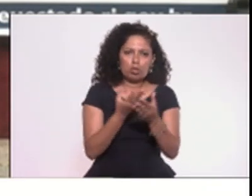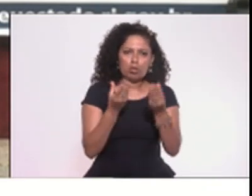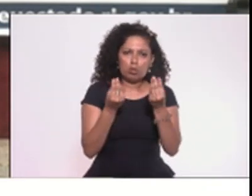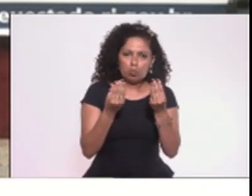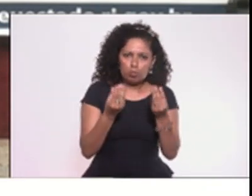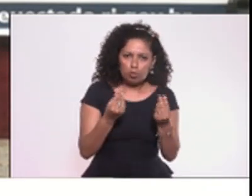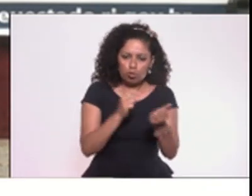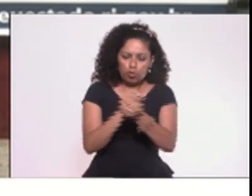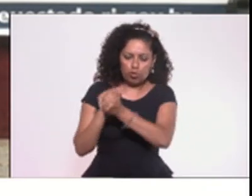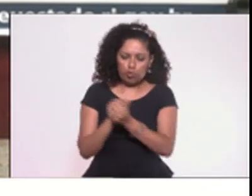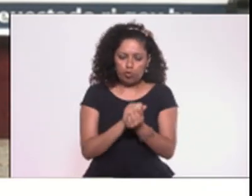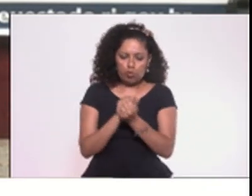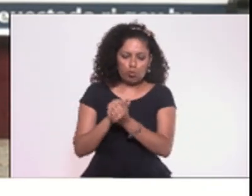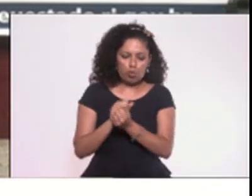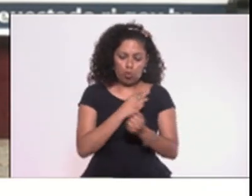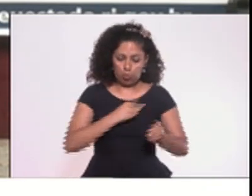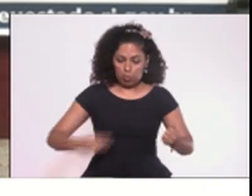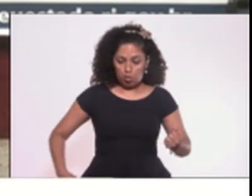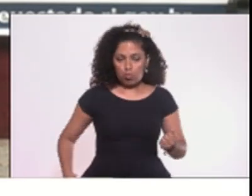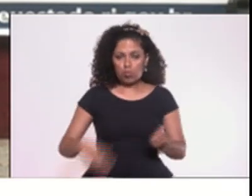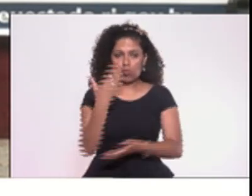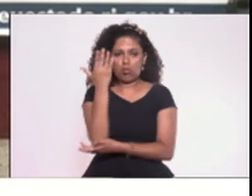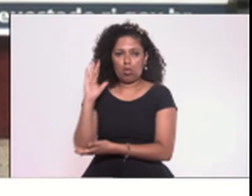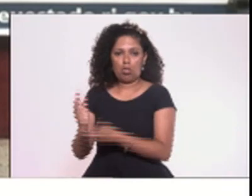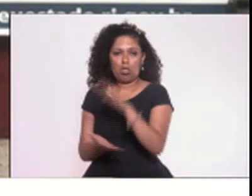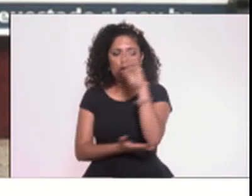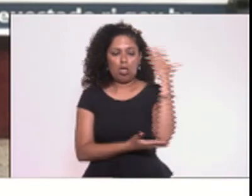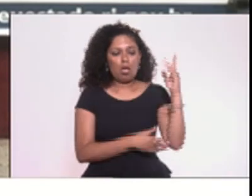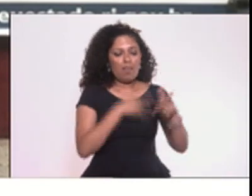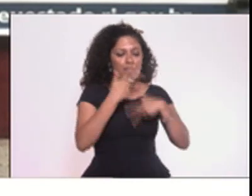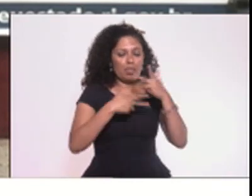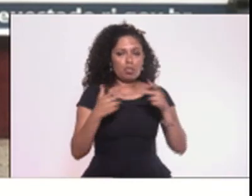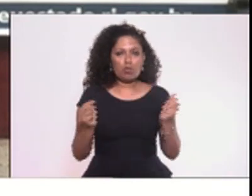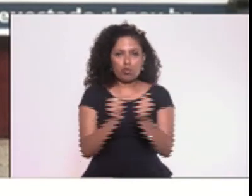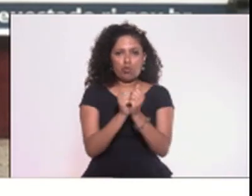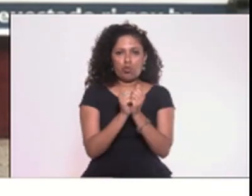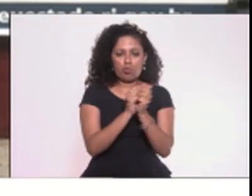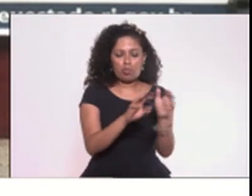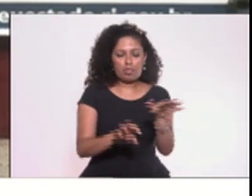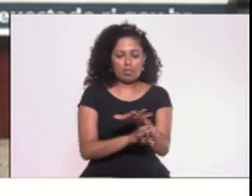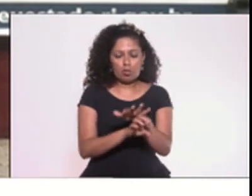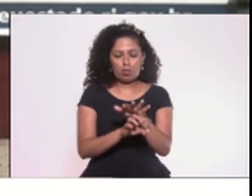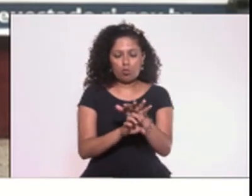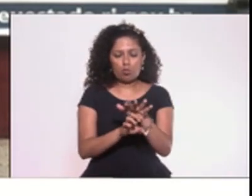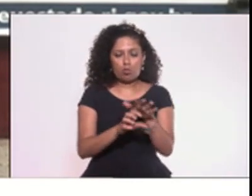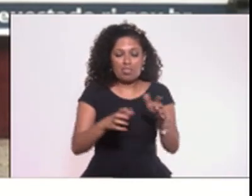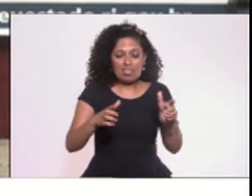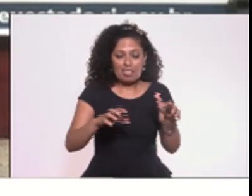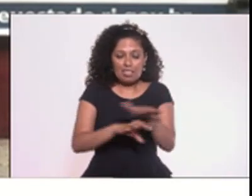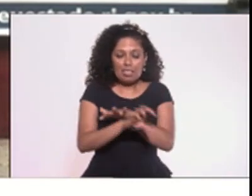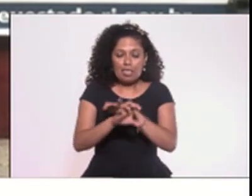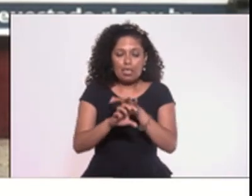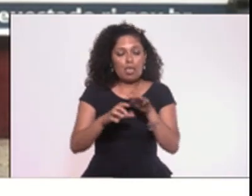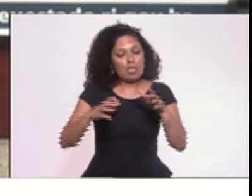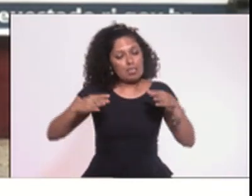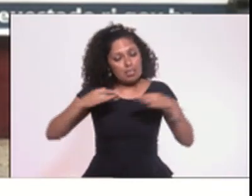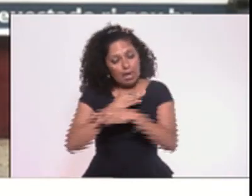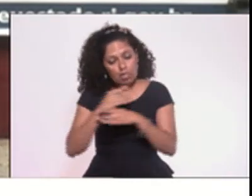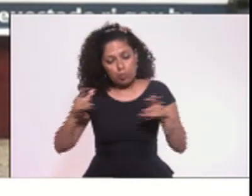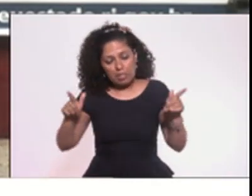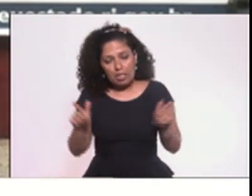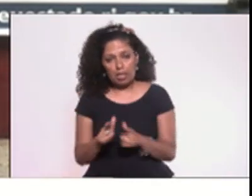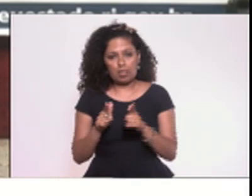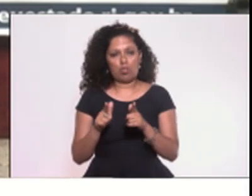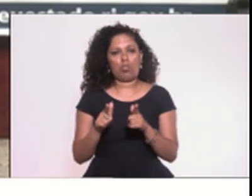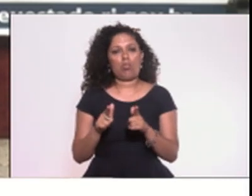PNUD e pelo Ministério do Meio Ambiente, a composição de consórcios entre pequenos municípios. São clusters, que eu acho